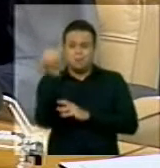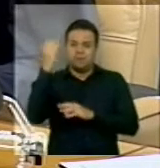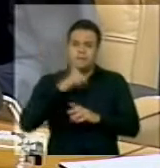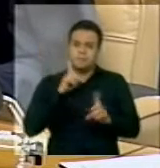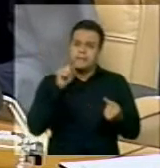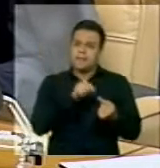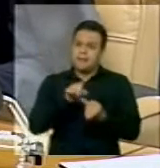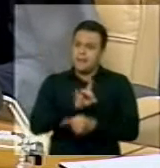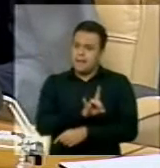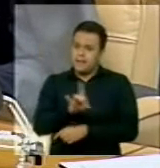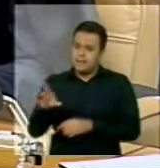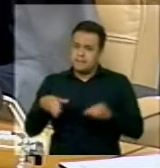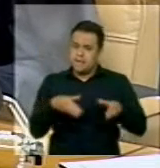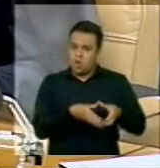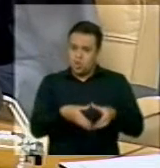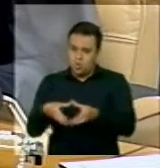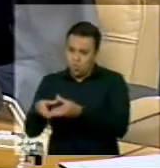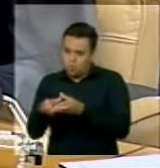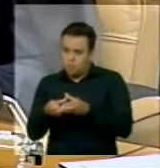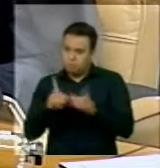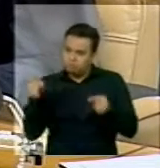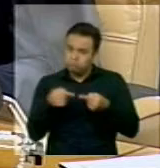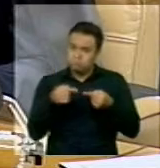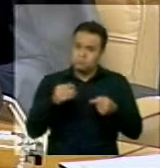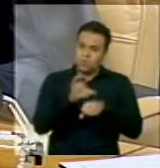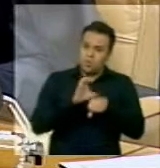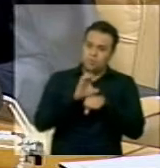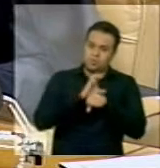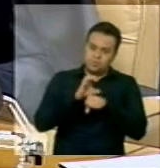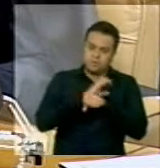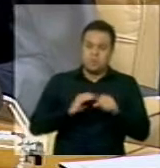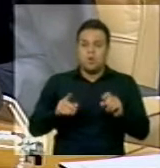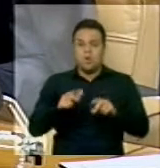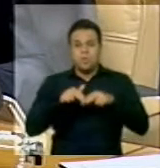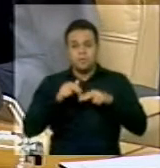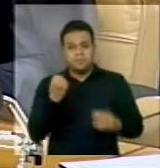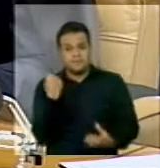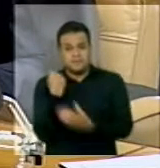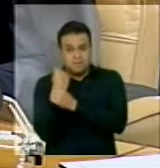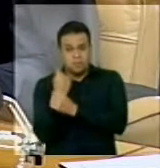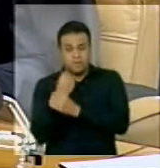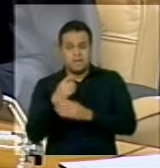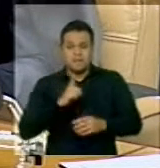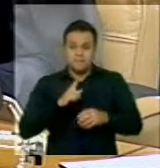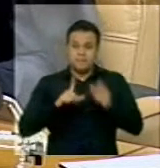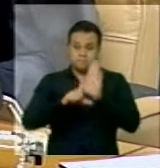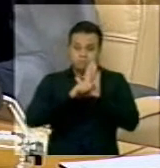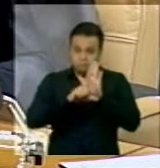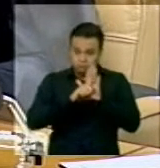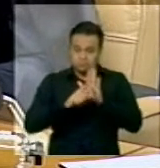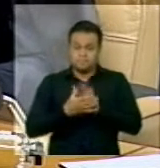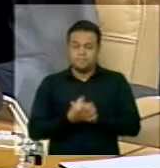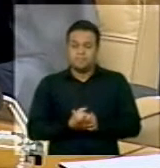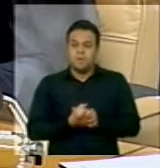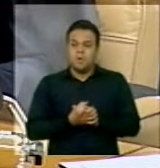conforme previsto na Constituição. Logo, para assegurar a conformidade da legislação, me encomendo com